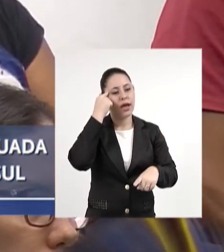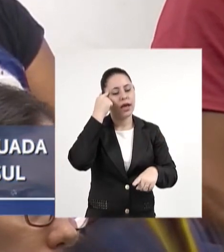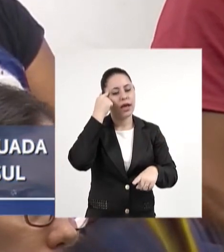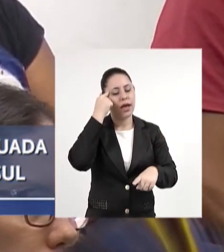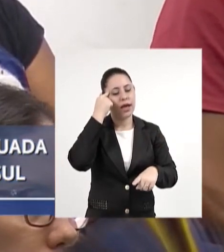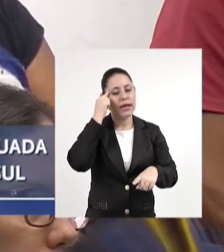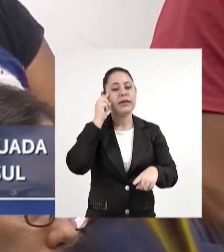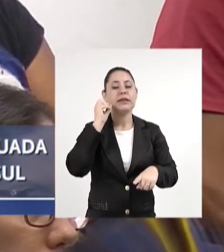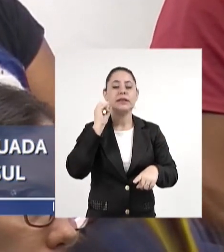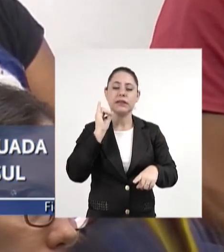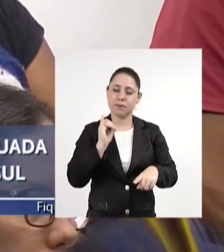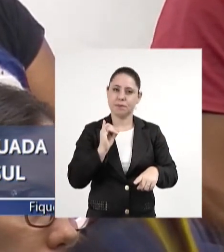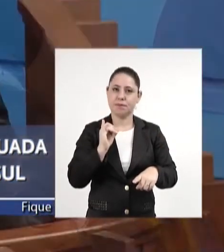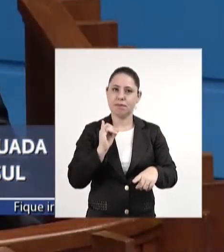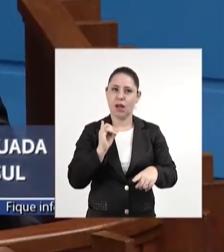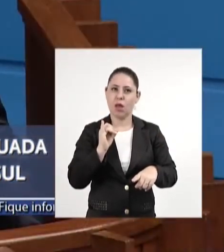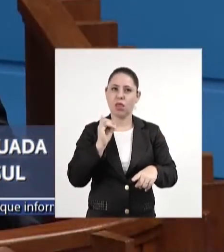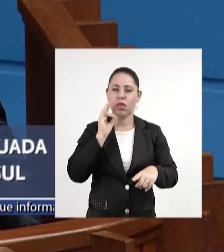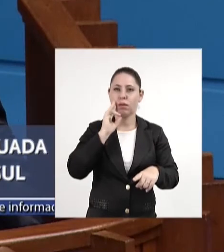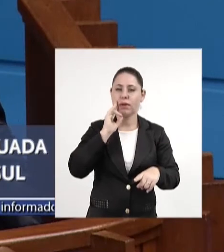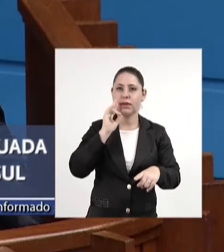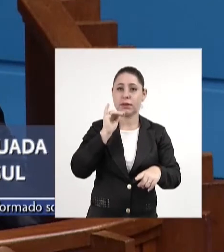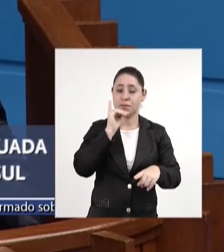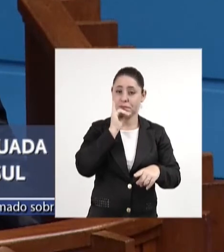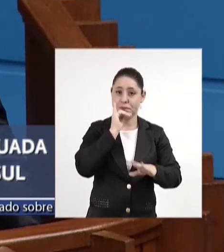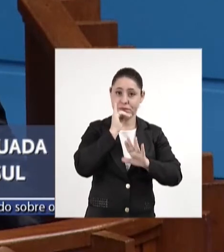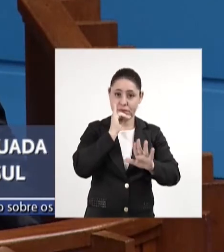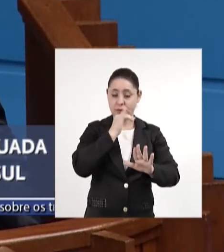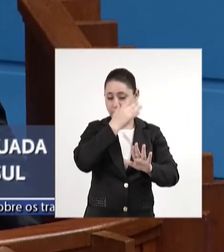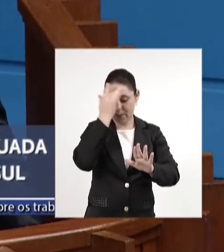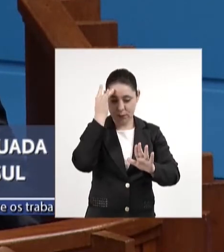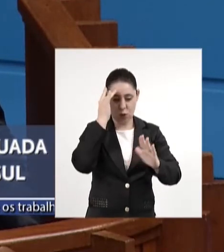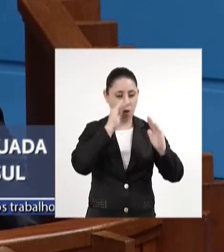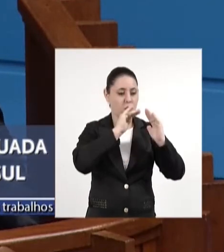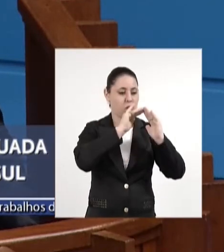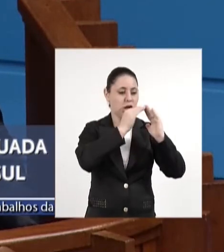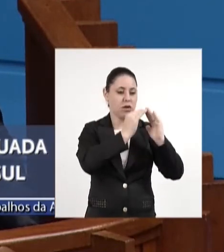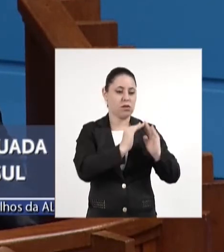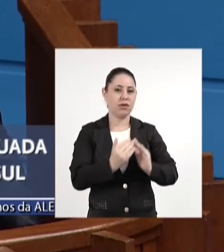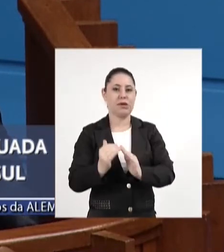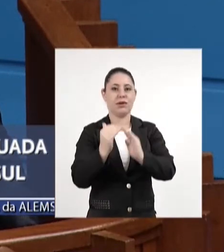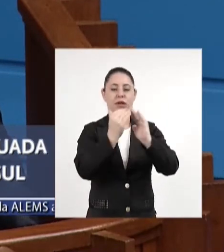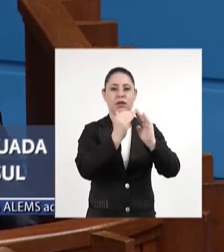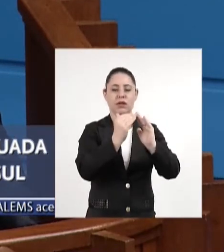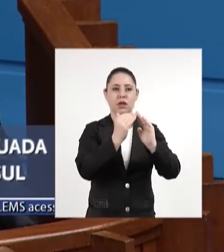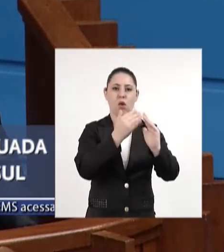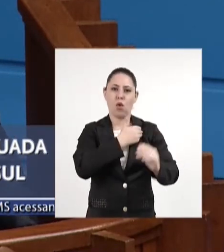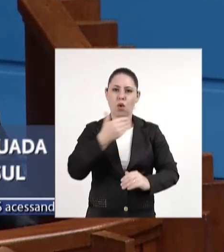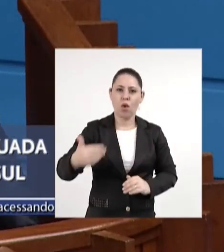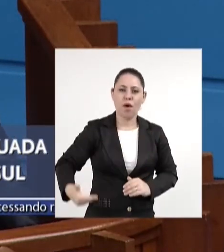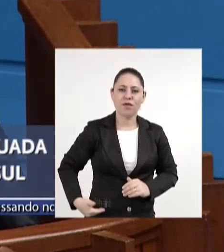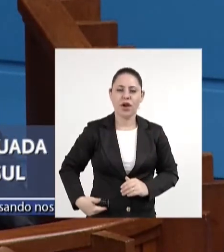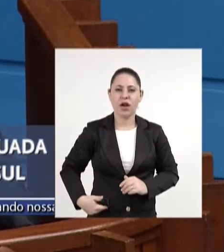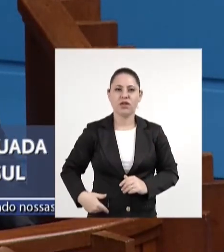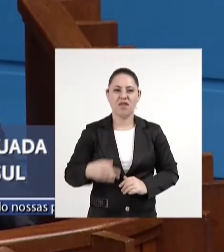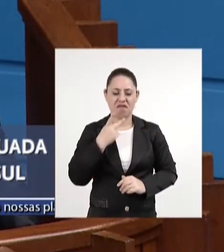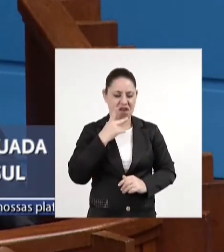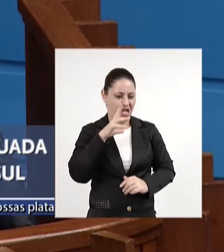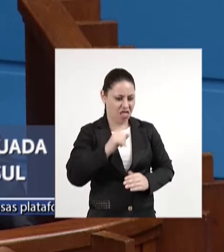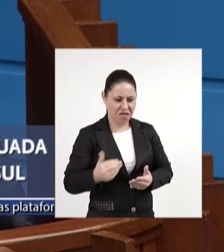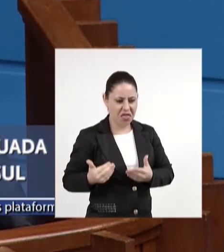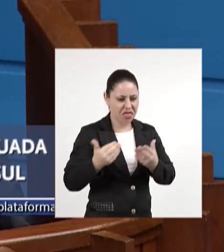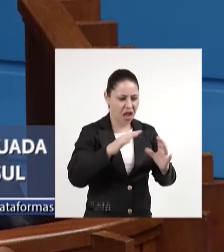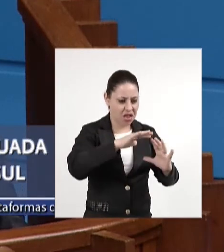Seria razoável uma pessoa que mora na favela, seria razoável o governo negar cesta básica para